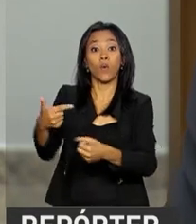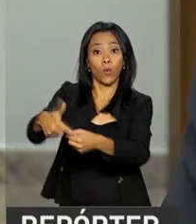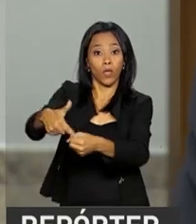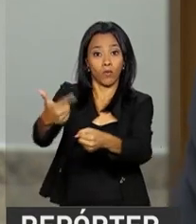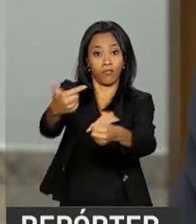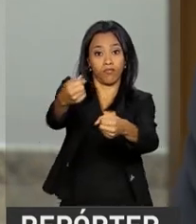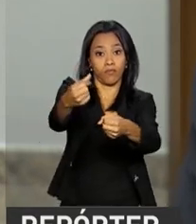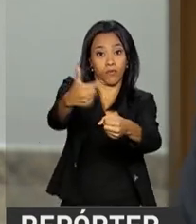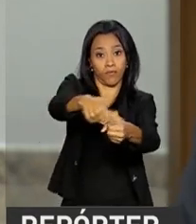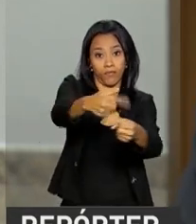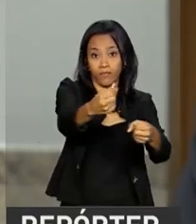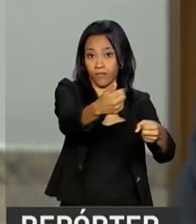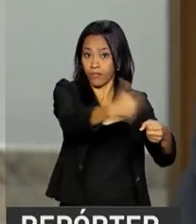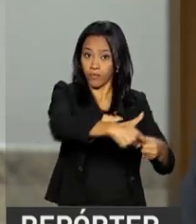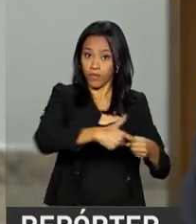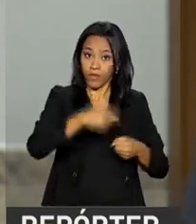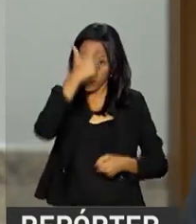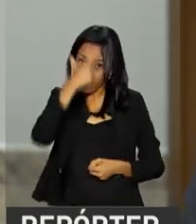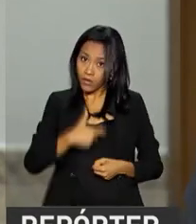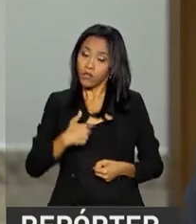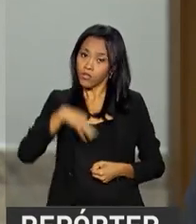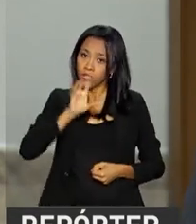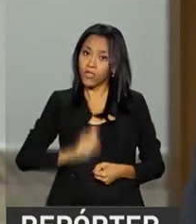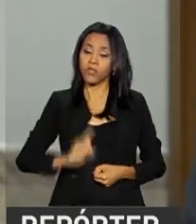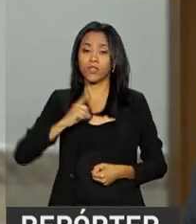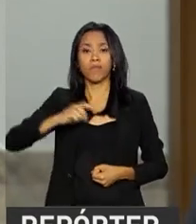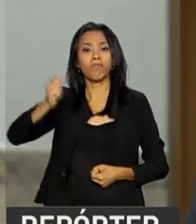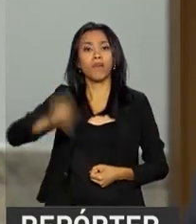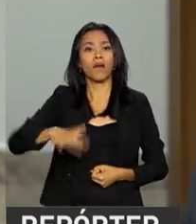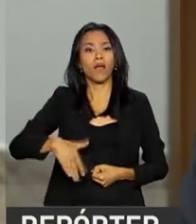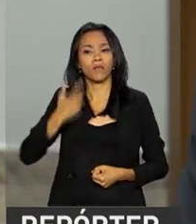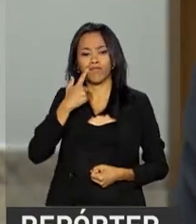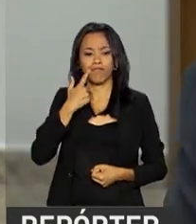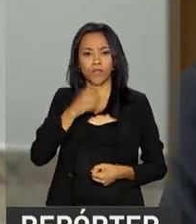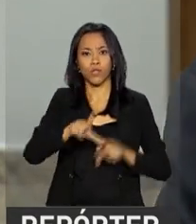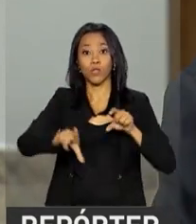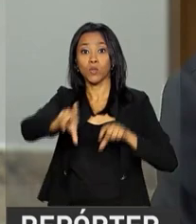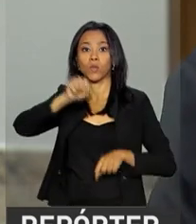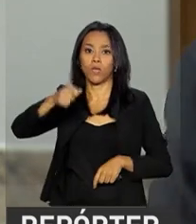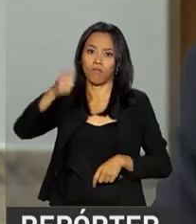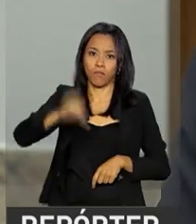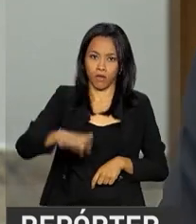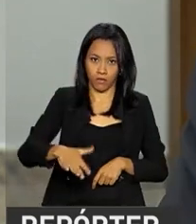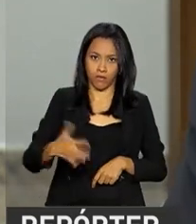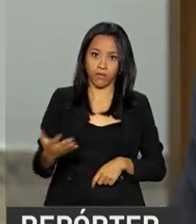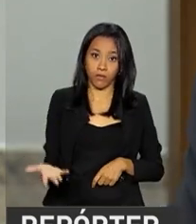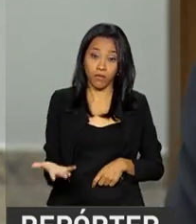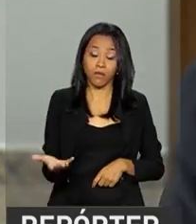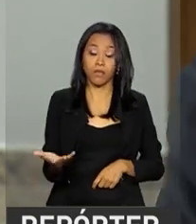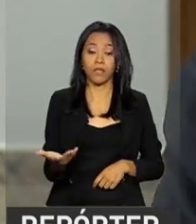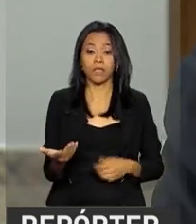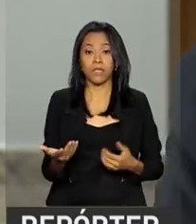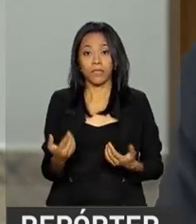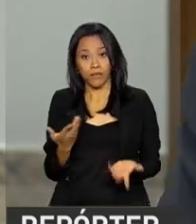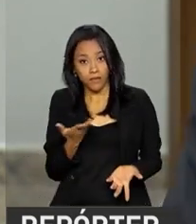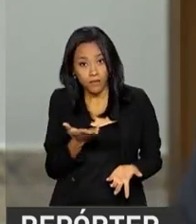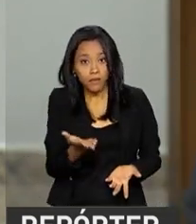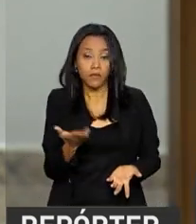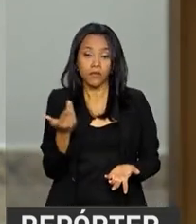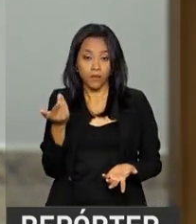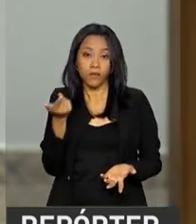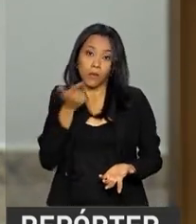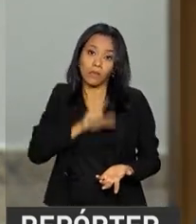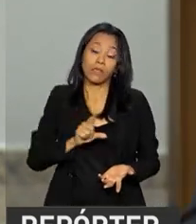o consumidor tem direito até o preço mais baixo mais baixo escolheu peso maior isso é só se dá